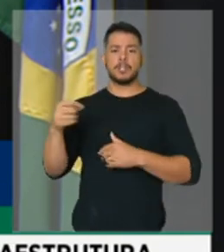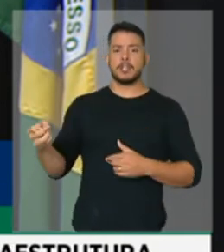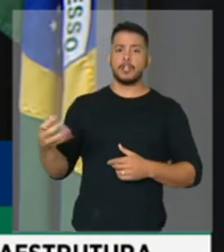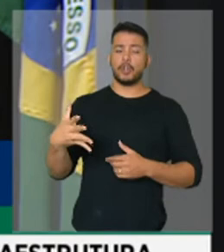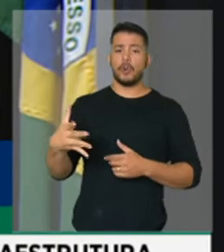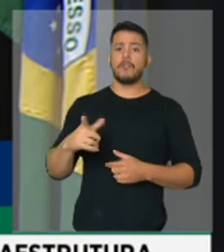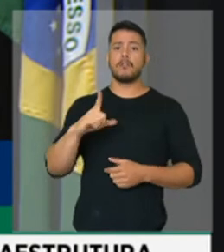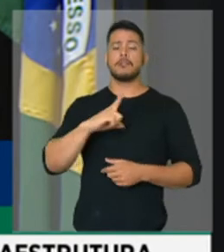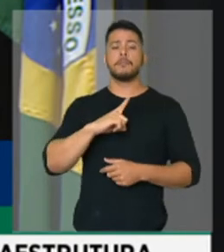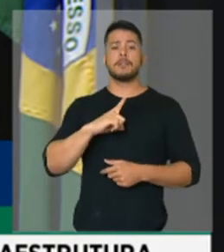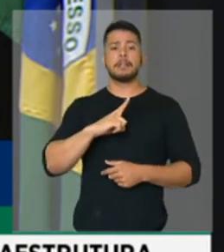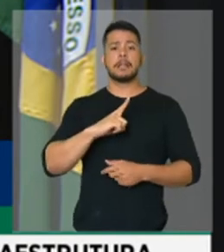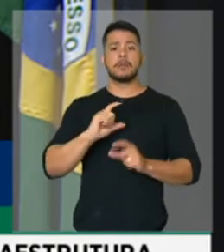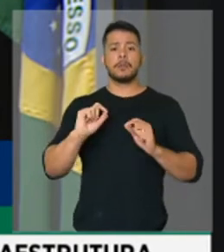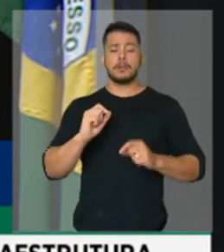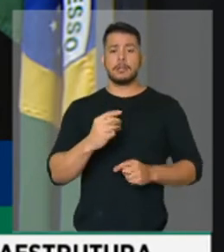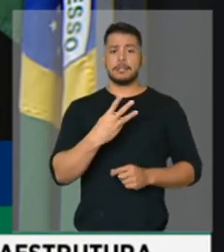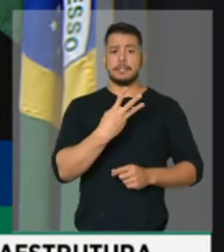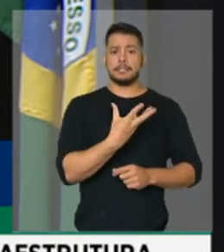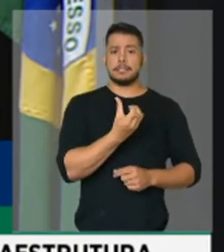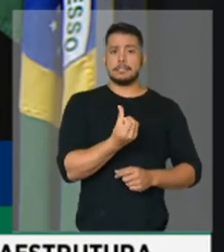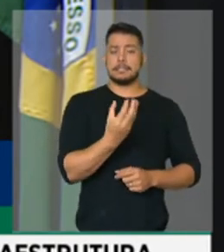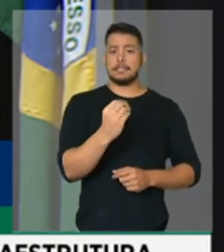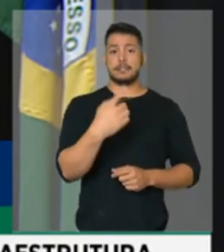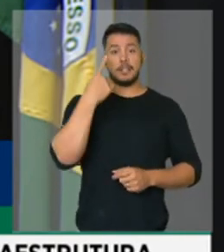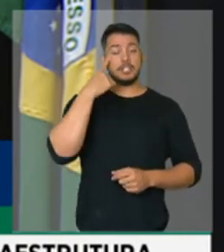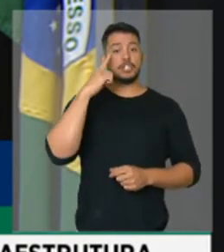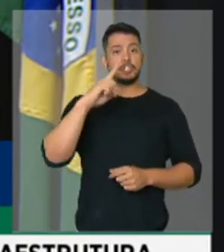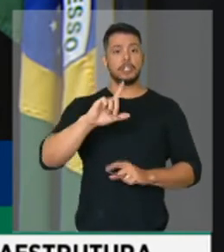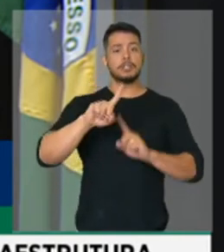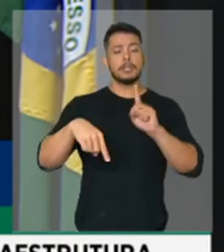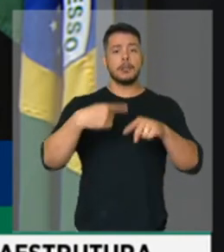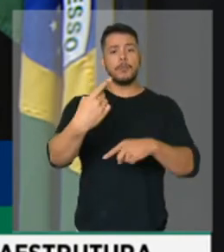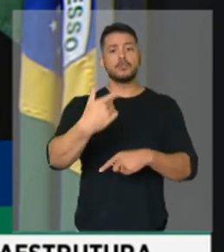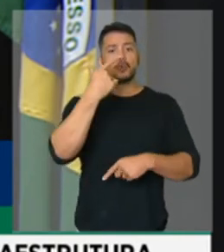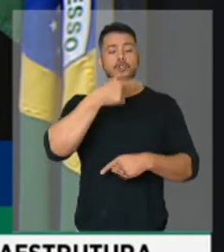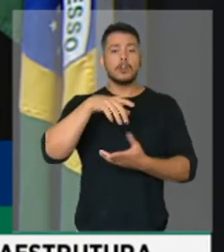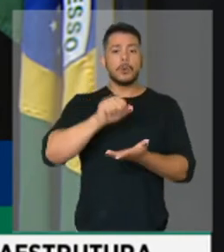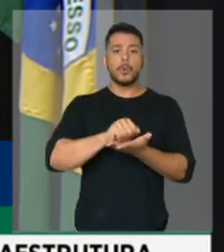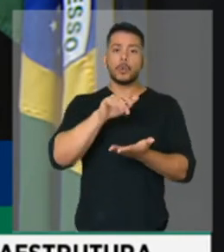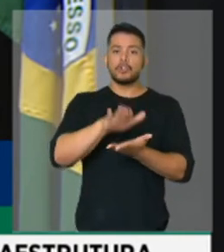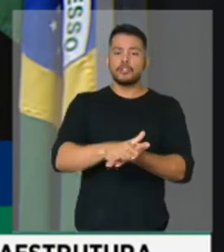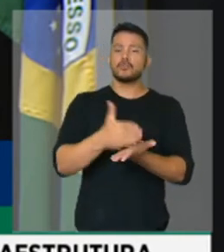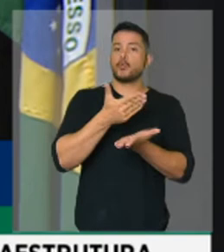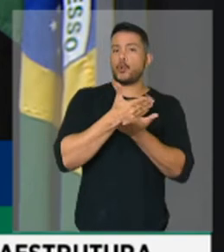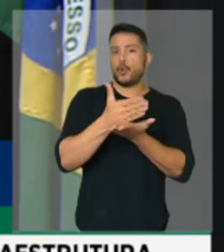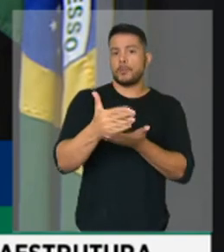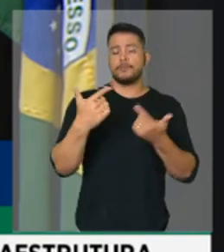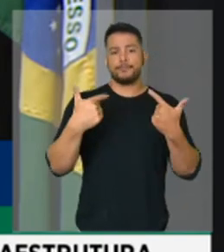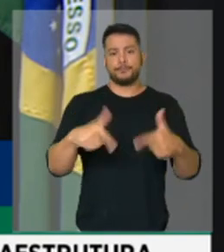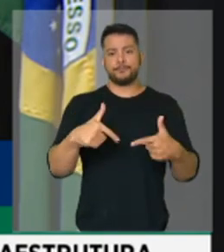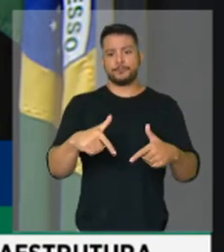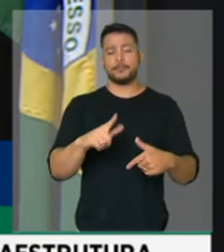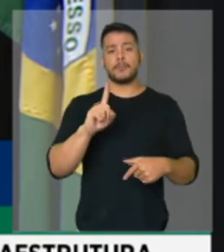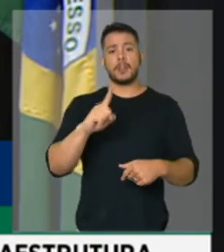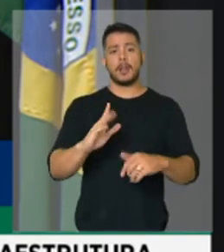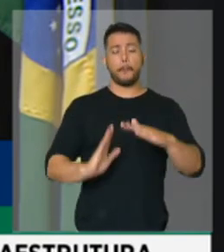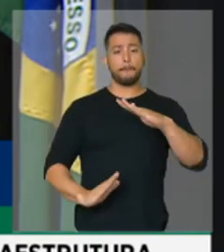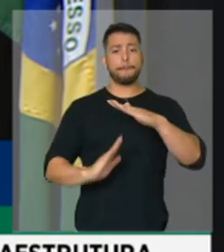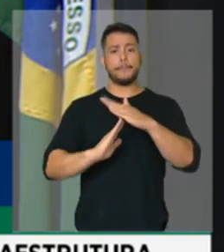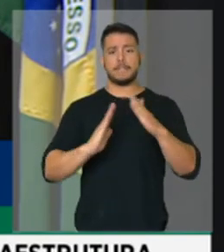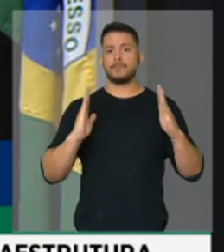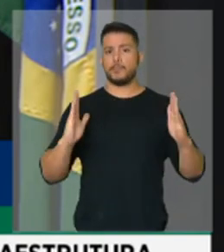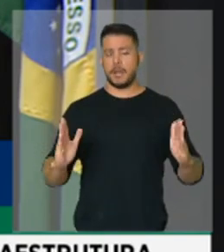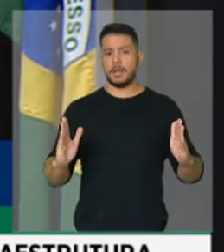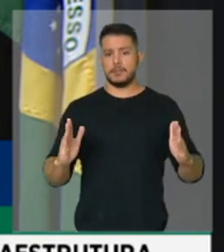360 dias após a obtenção de registro na CVM para iniciar a sua atividade. É o prazo máximo que havia